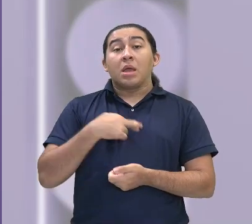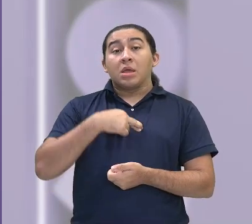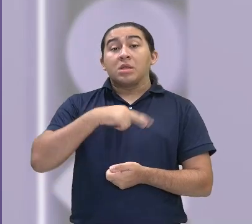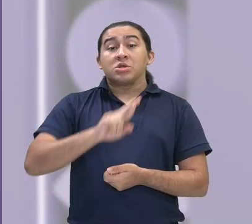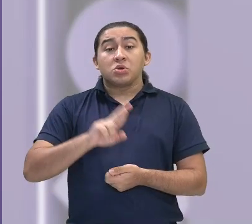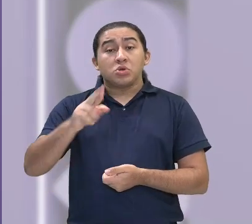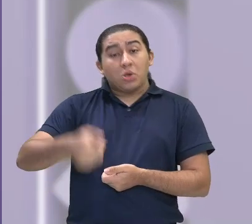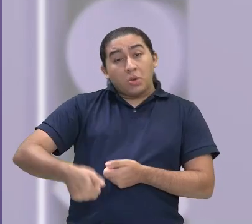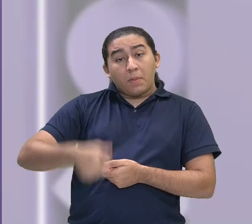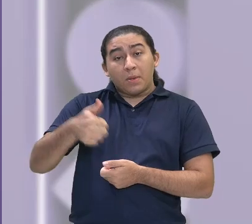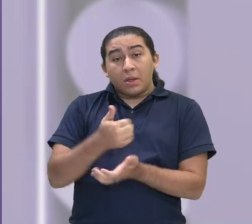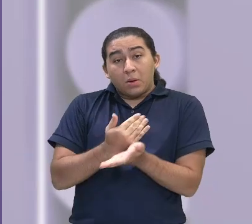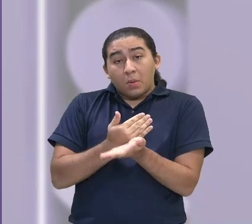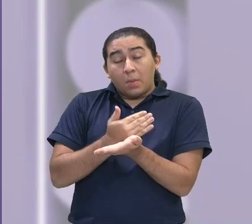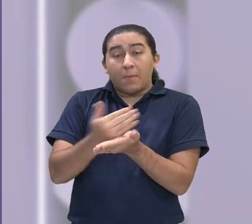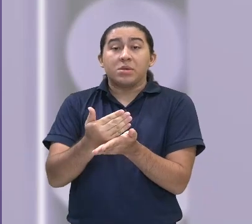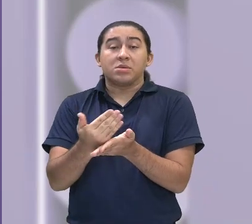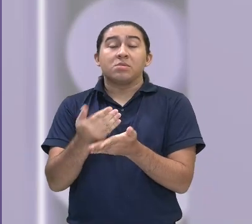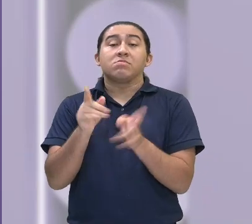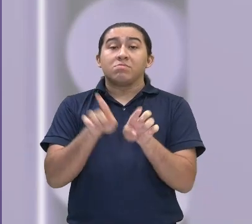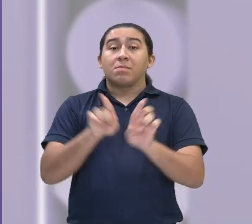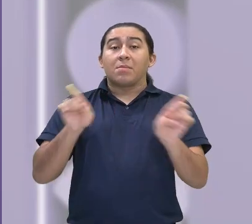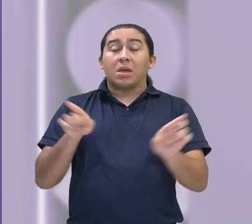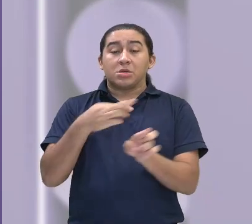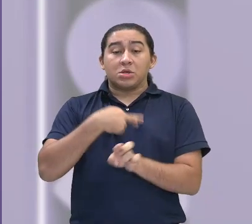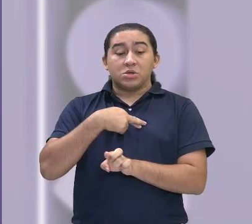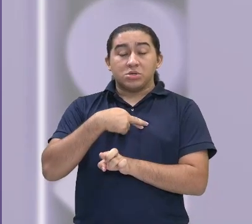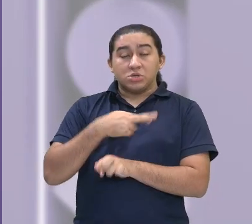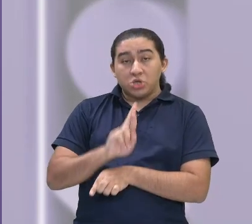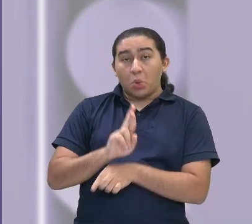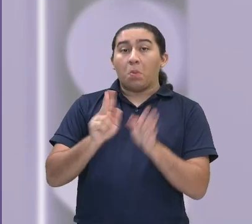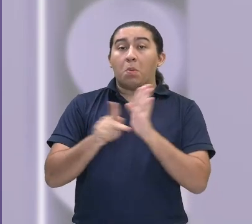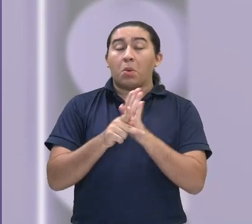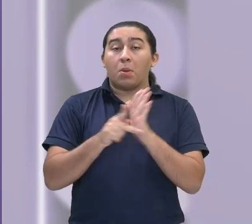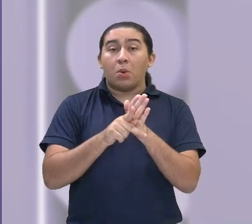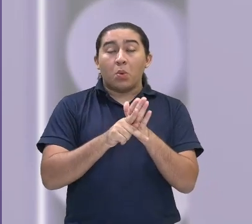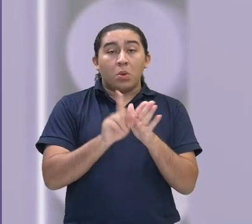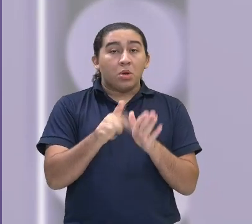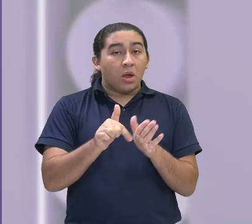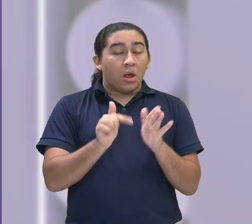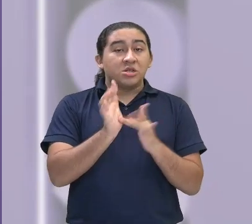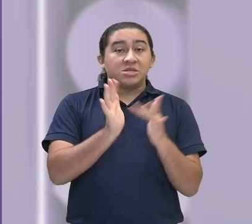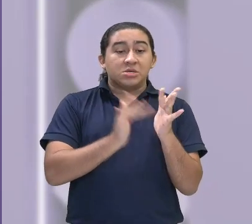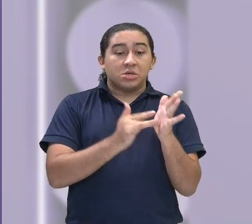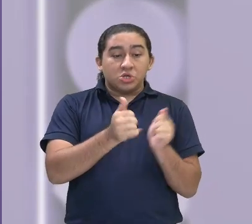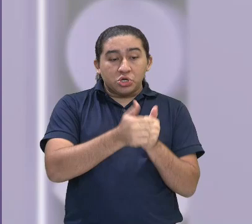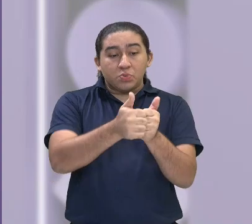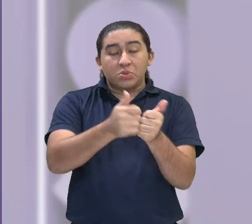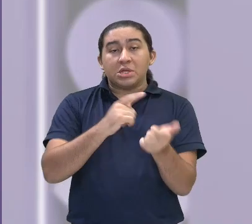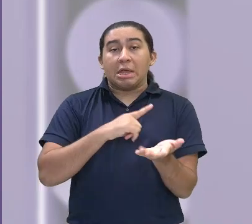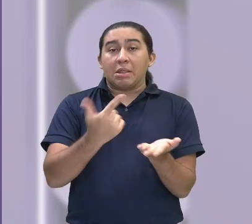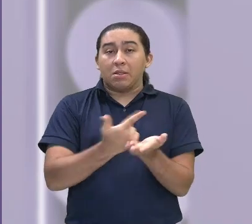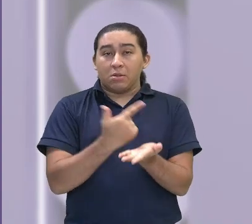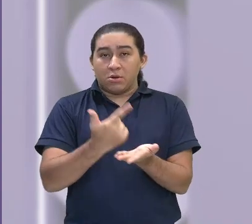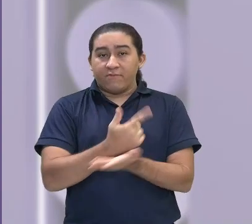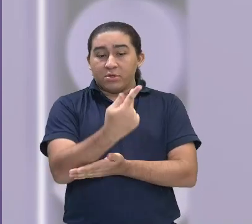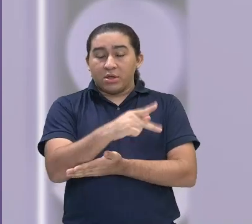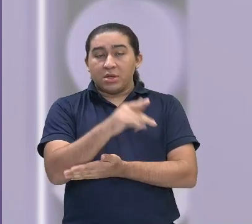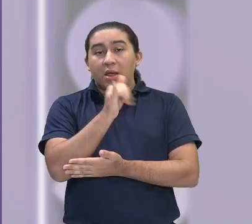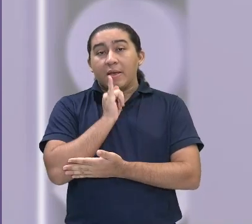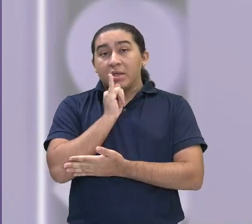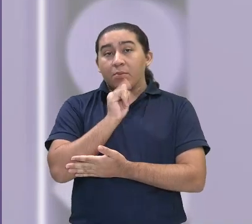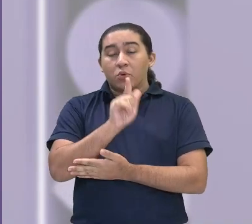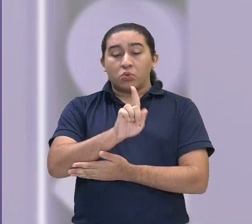Mas religiões como o cristianismo, alguns estudiosos consideram que tem os seus mitos. Por exemplo, lá no livro